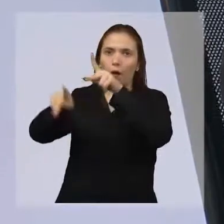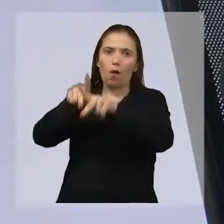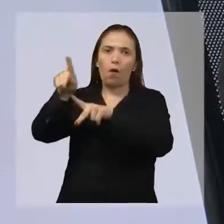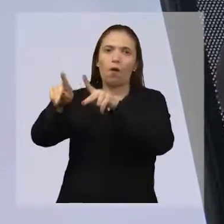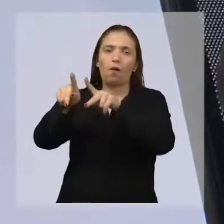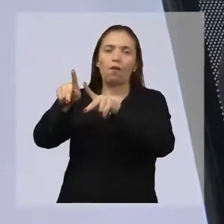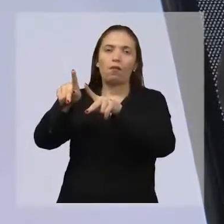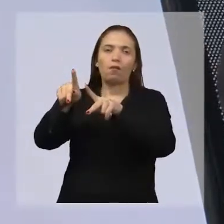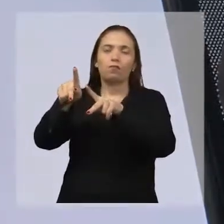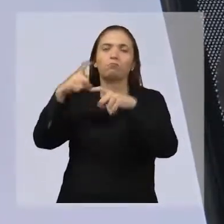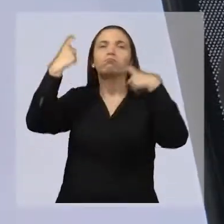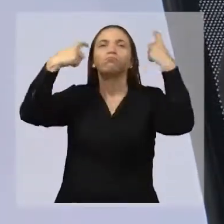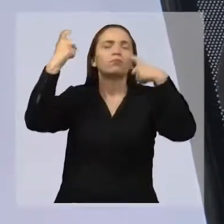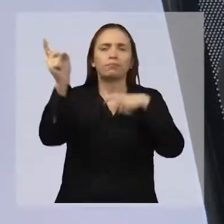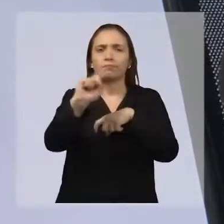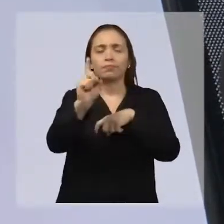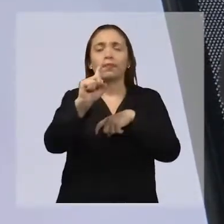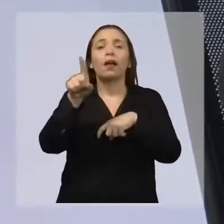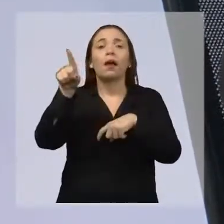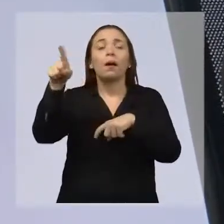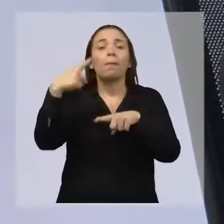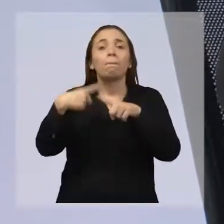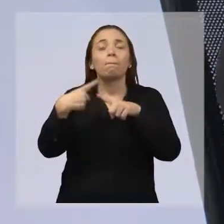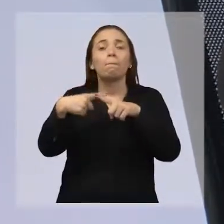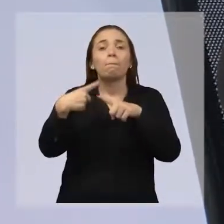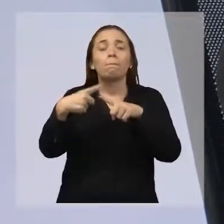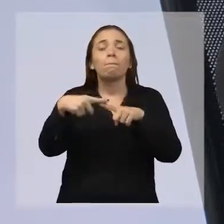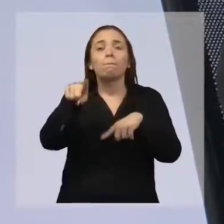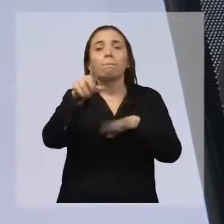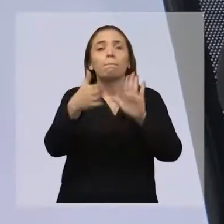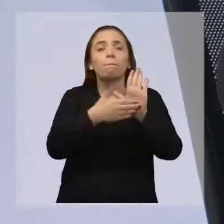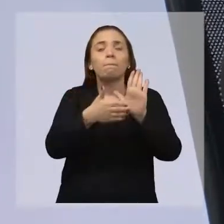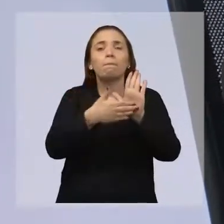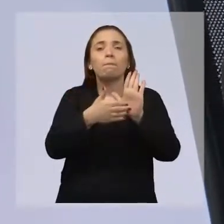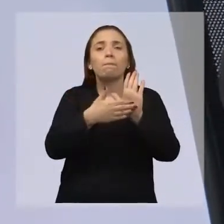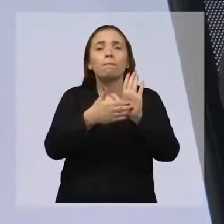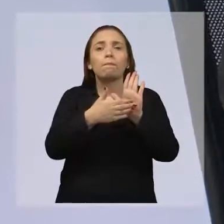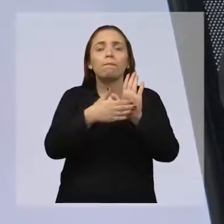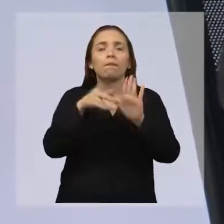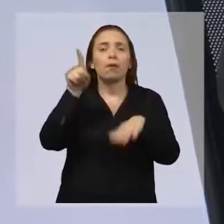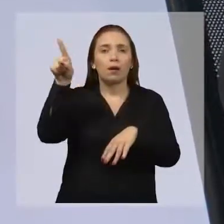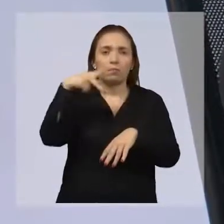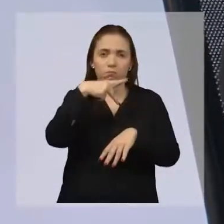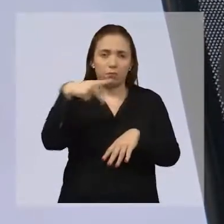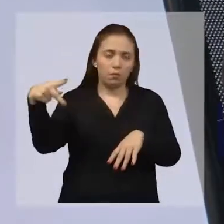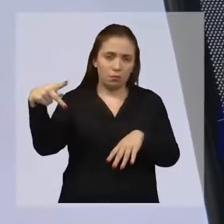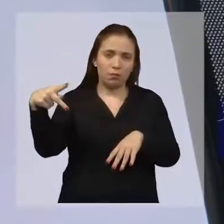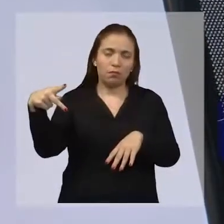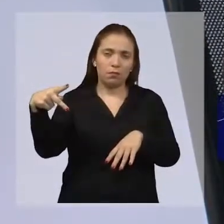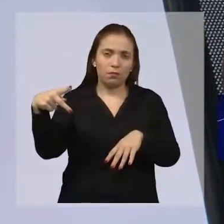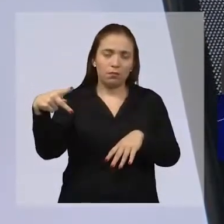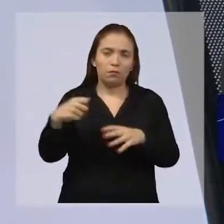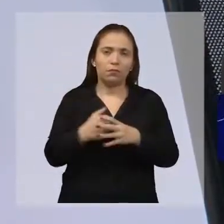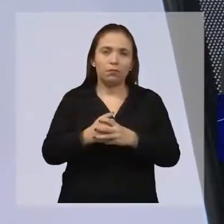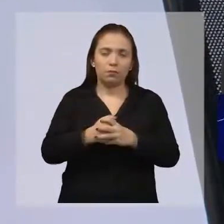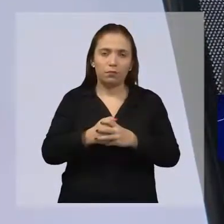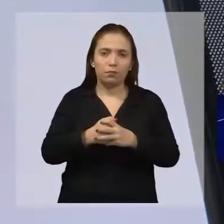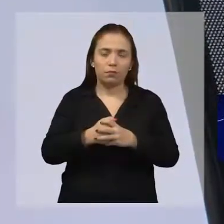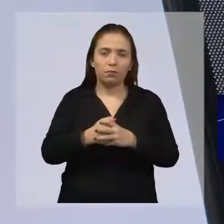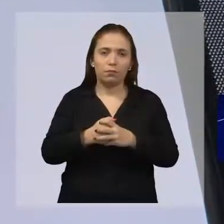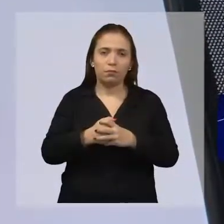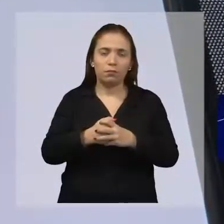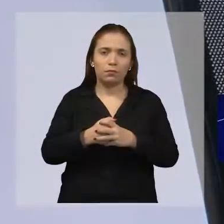é mero pretexto para outras coisas. Você não acha que a população, que você identifica como não está nem aí,